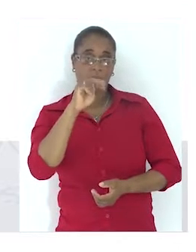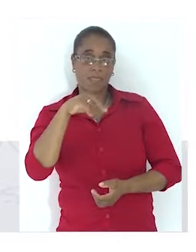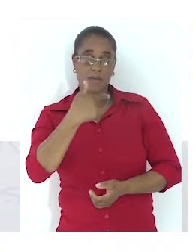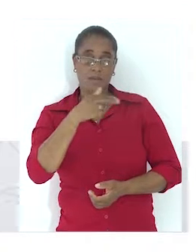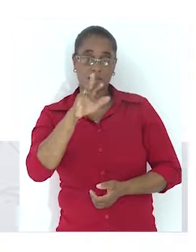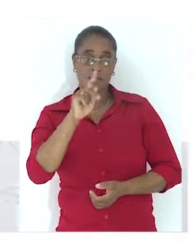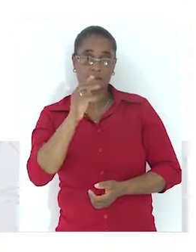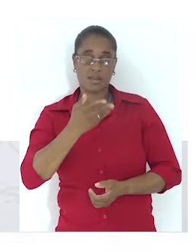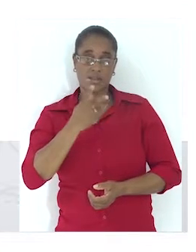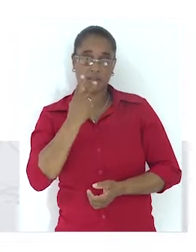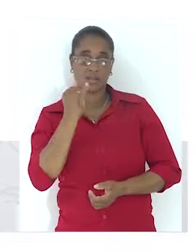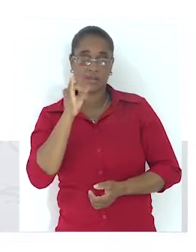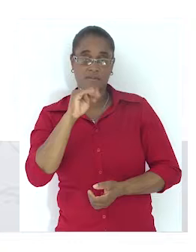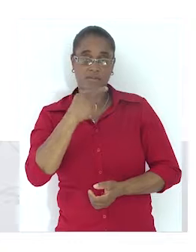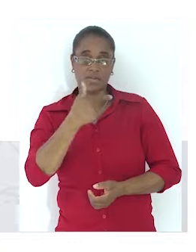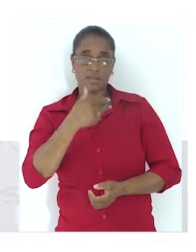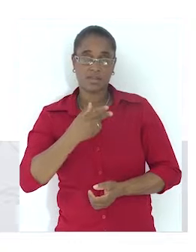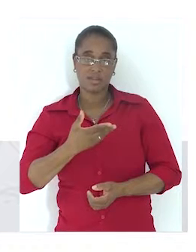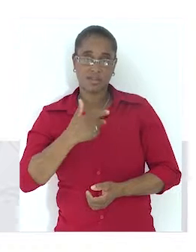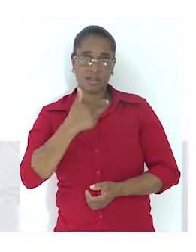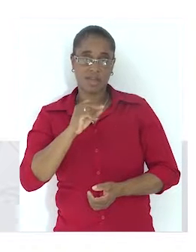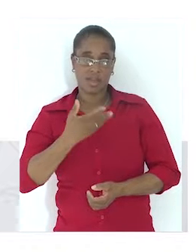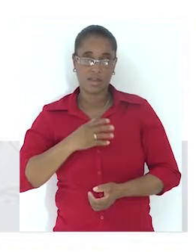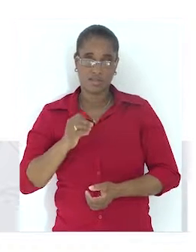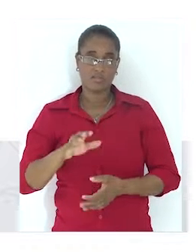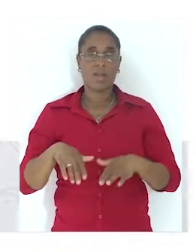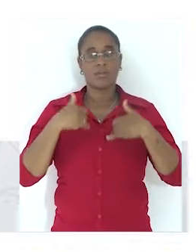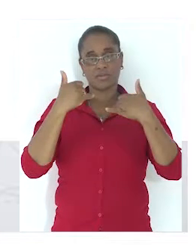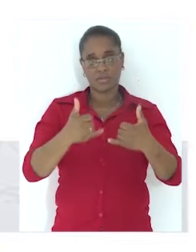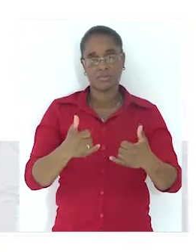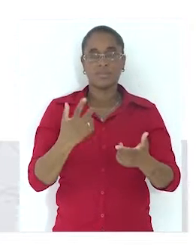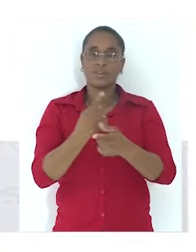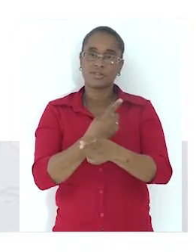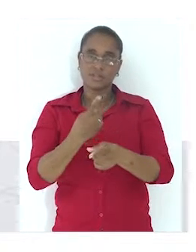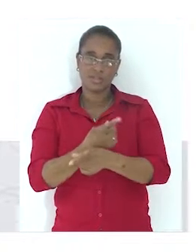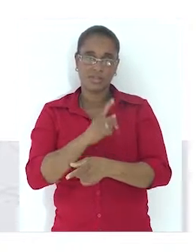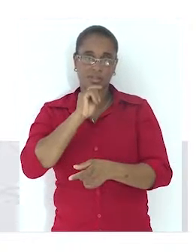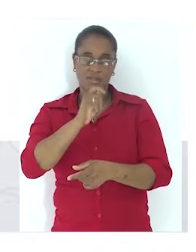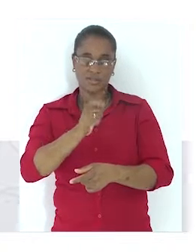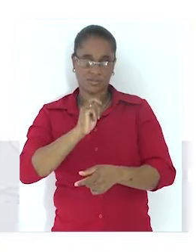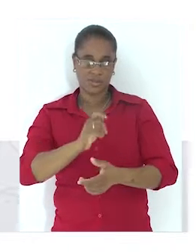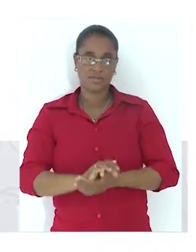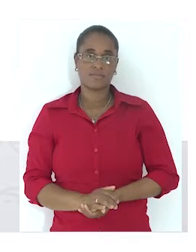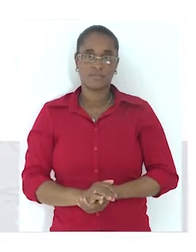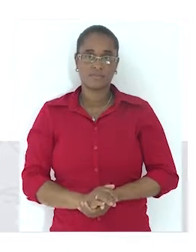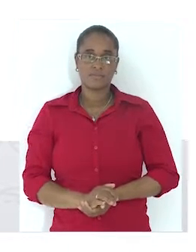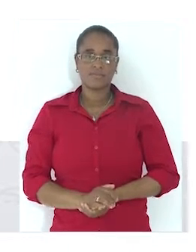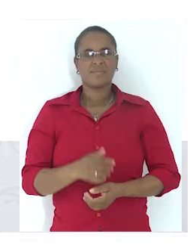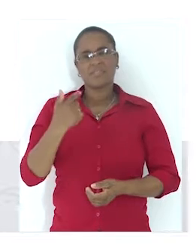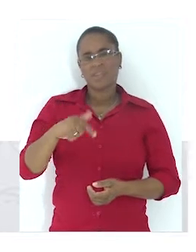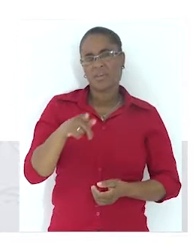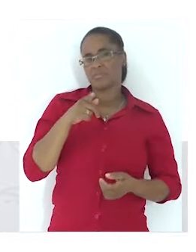Então, passamos para a fase seguinte, características da entrevista. A característica,